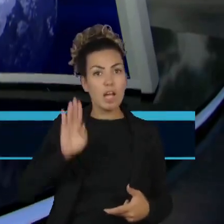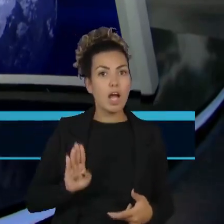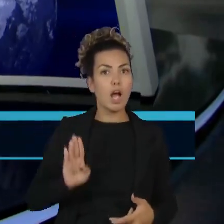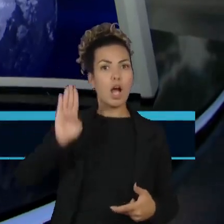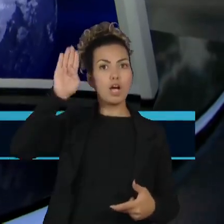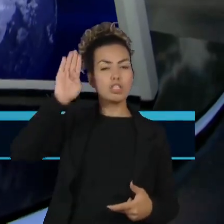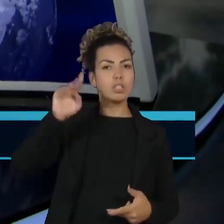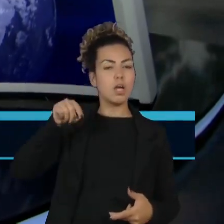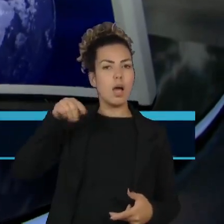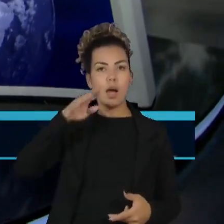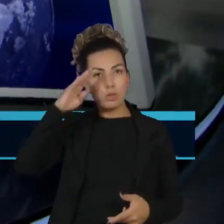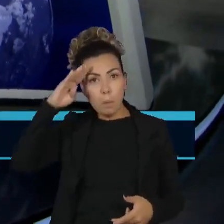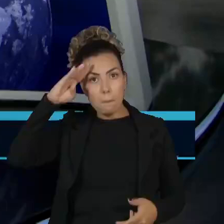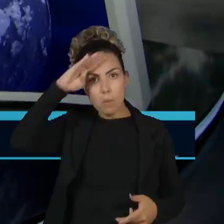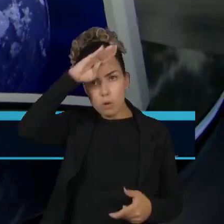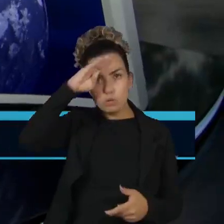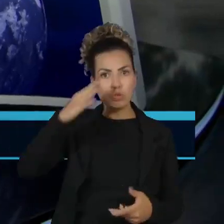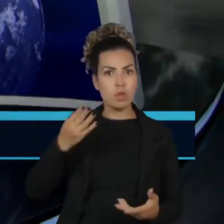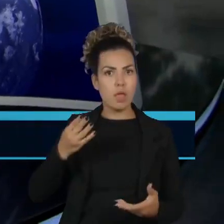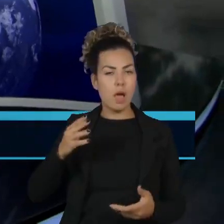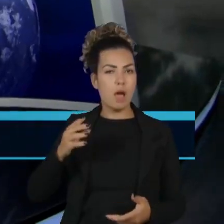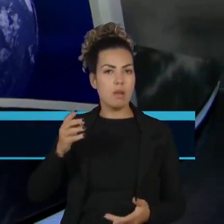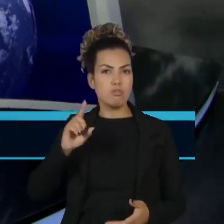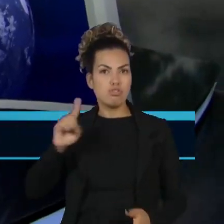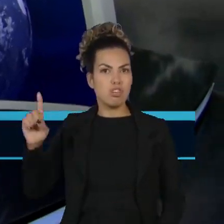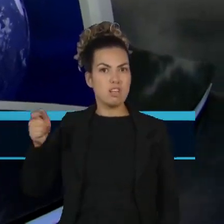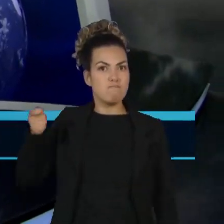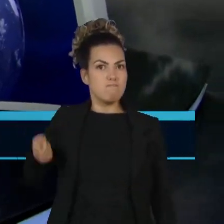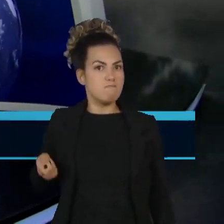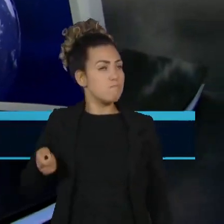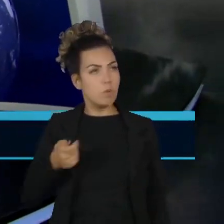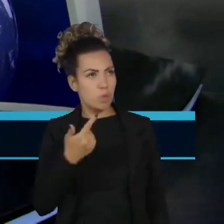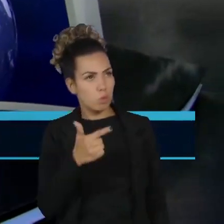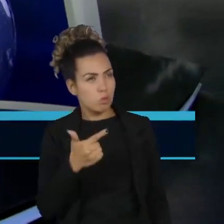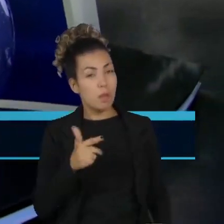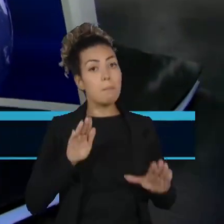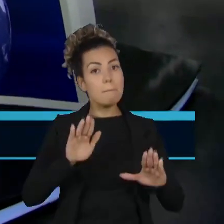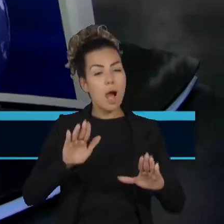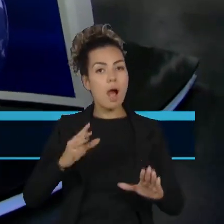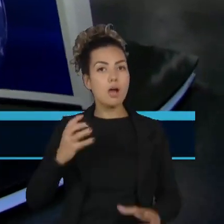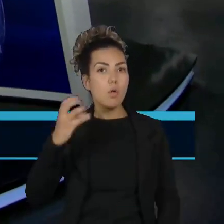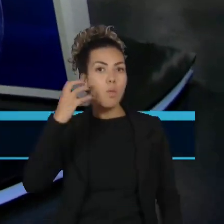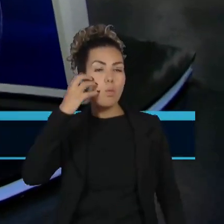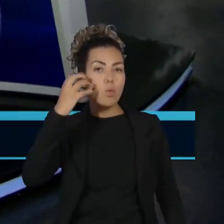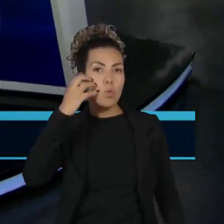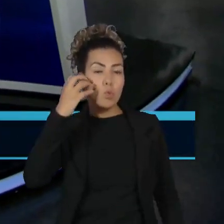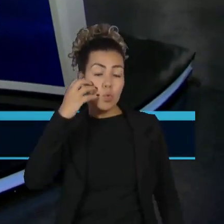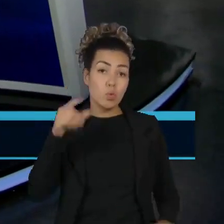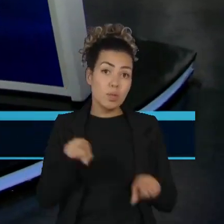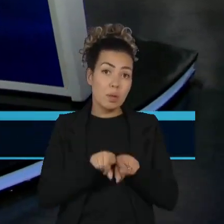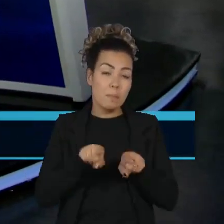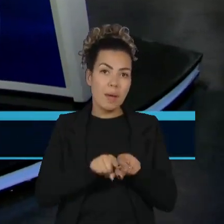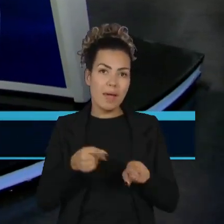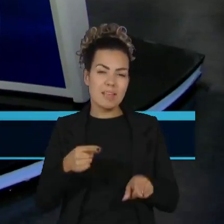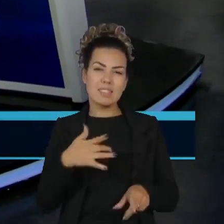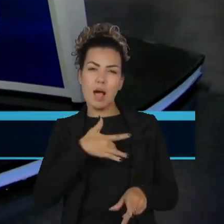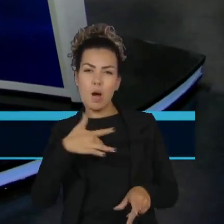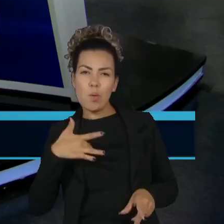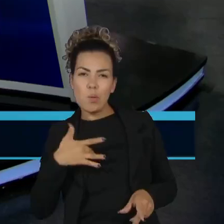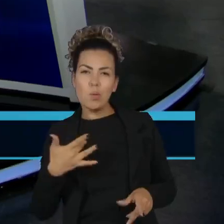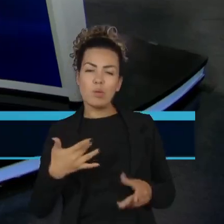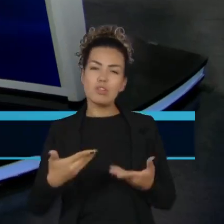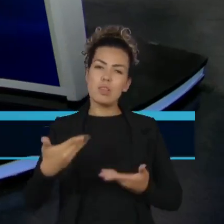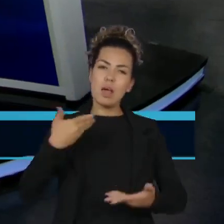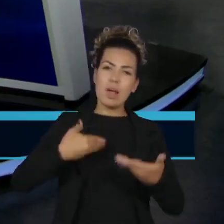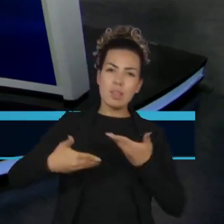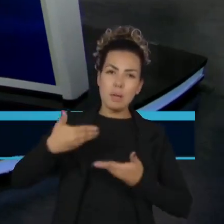Paulo, bolsonarista estrito senso, e que o candidato a prefeito Bruno Covas passava por um tratamento de saúde, o que moderou